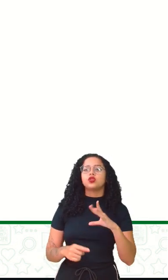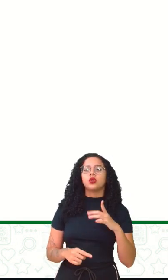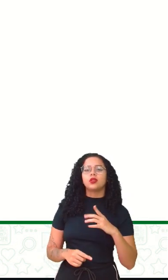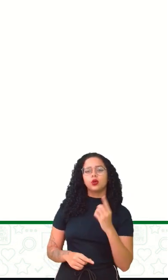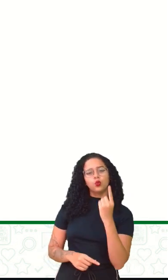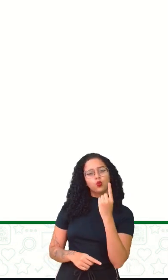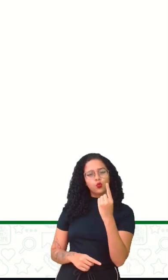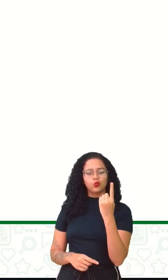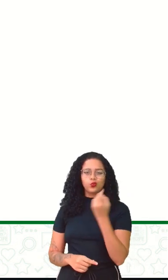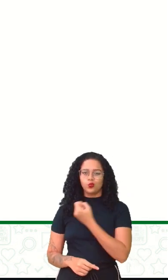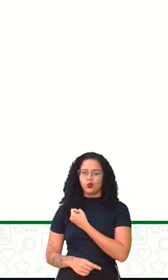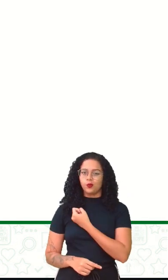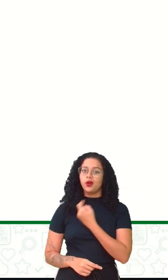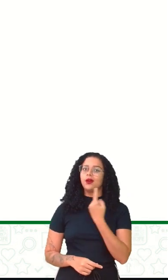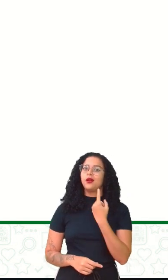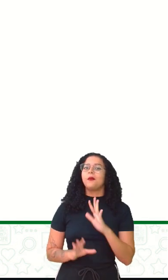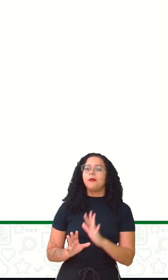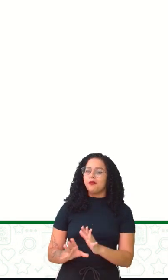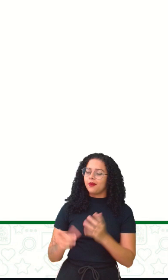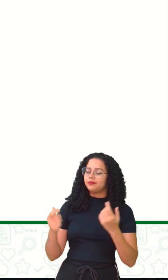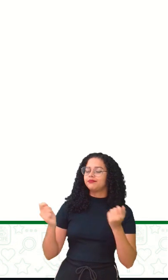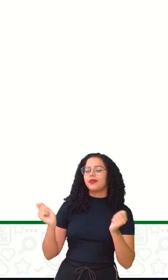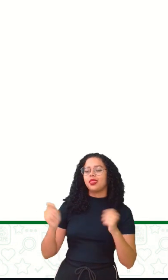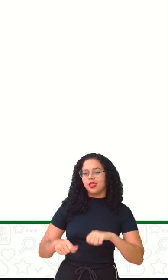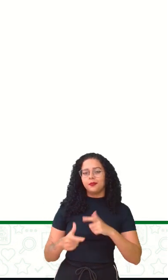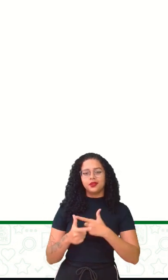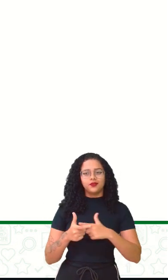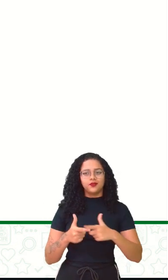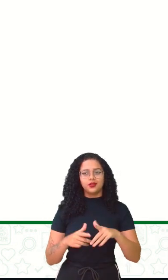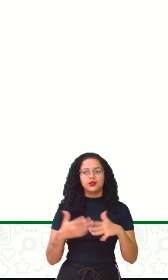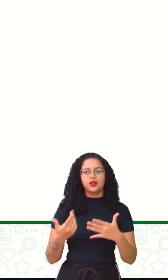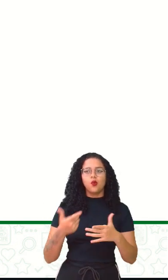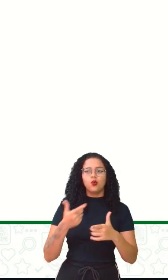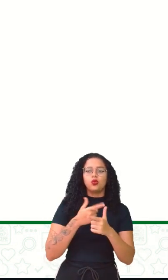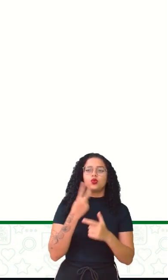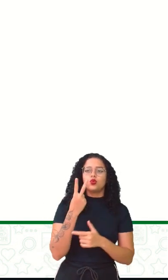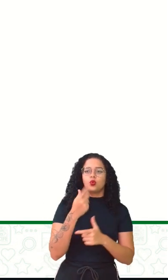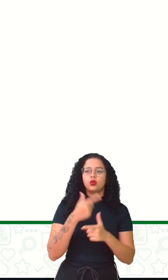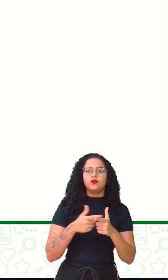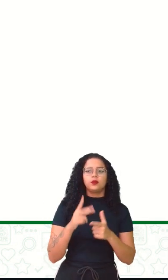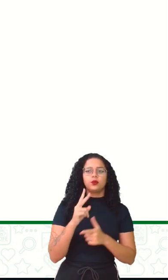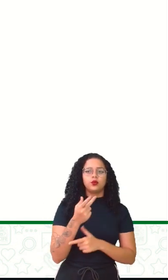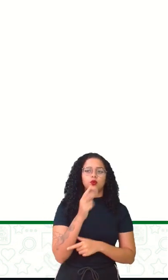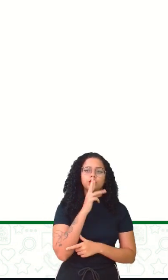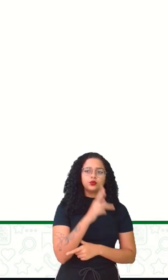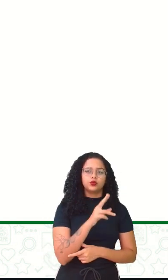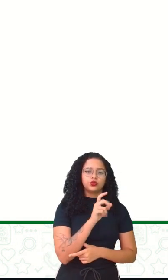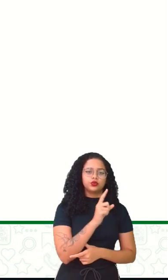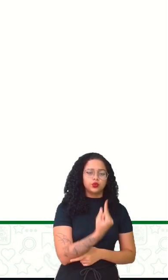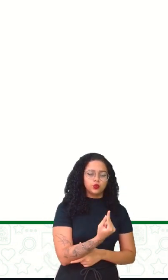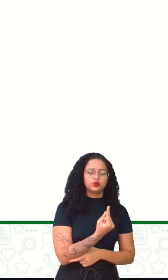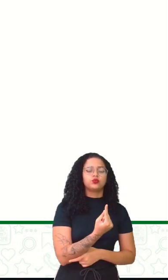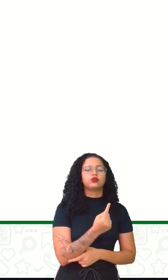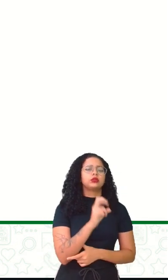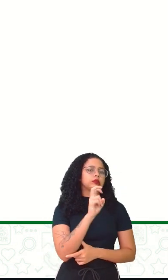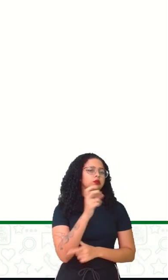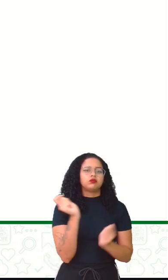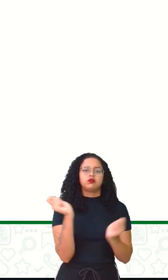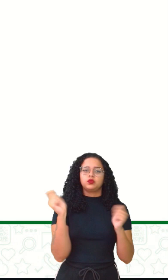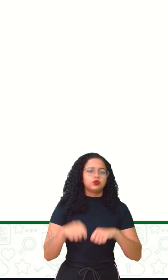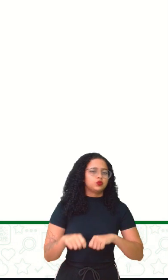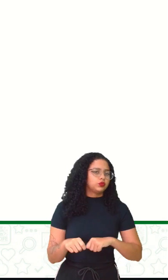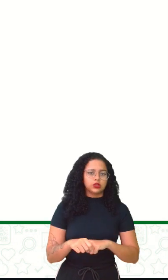mas esse número em si dá para dividir. Então, eu vou dividir 2 por 2, vai dar 1. O 5 não dá para dividir por